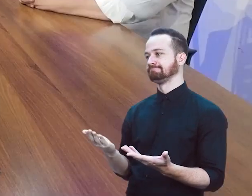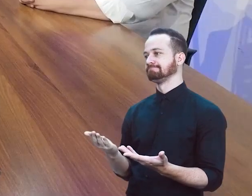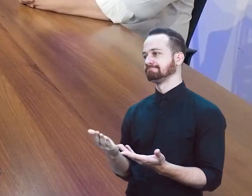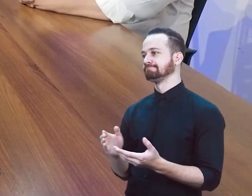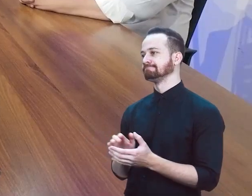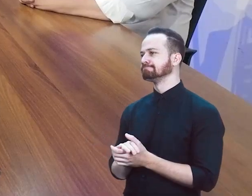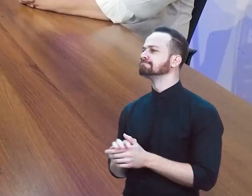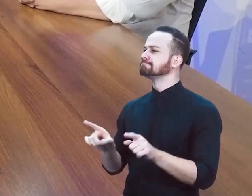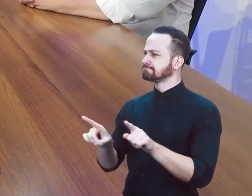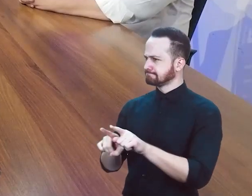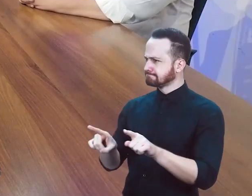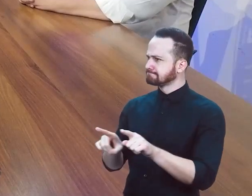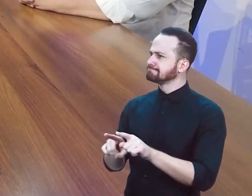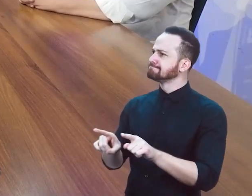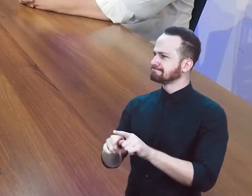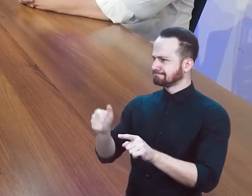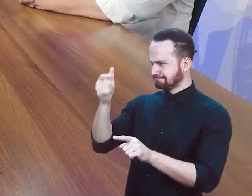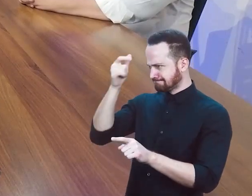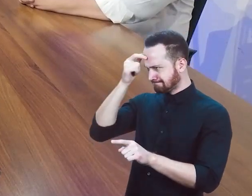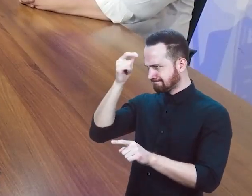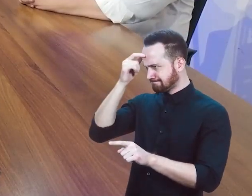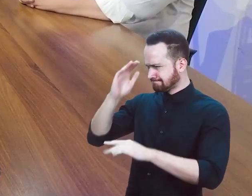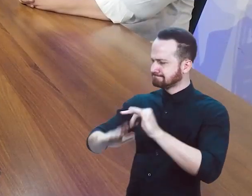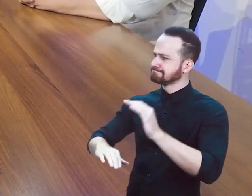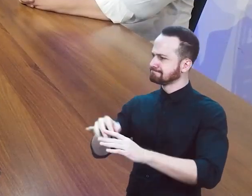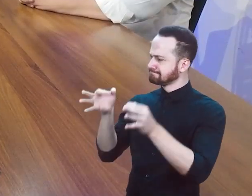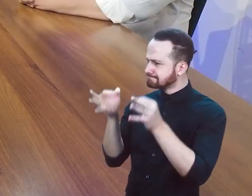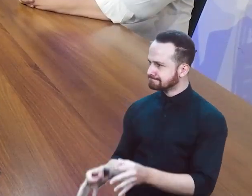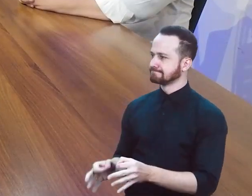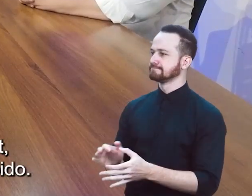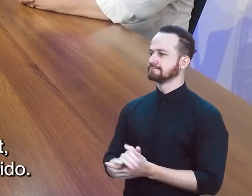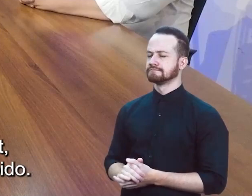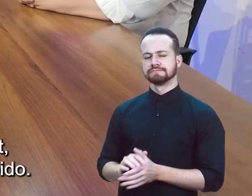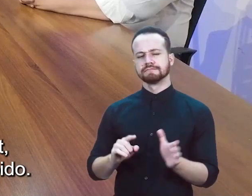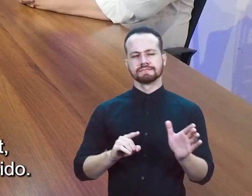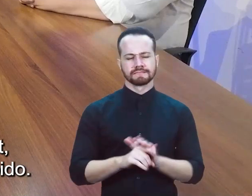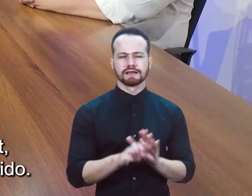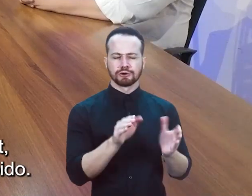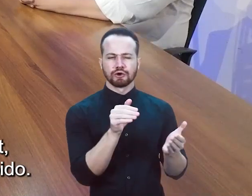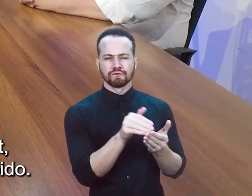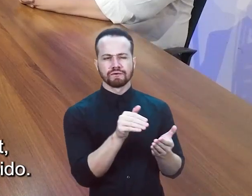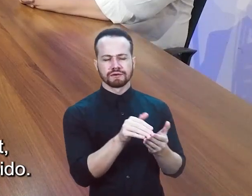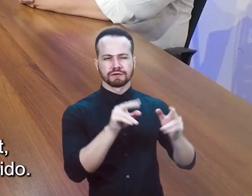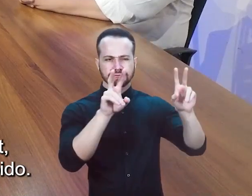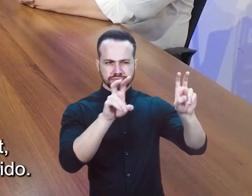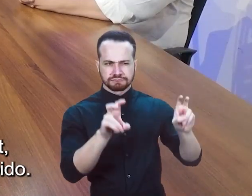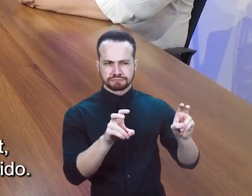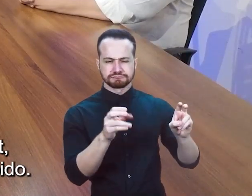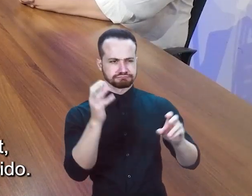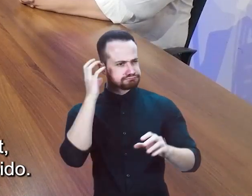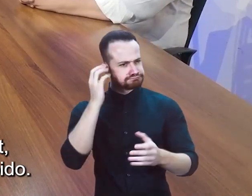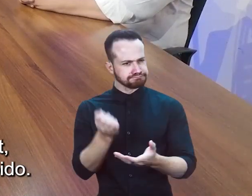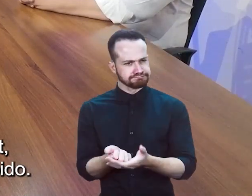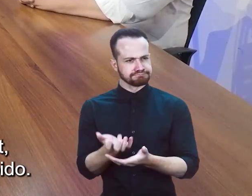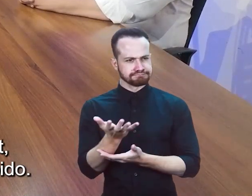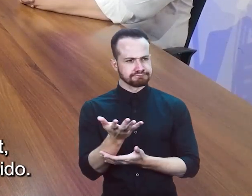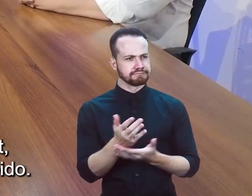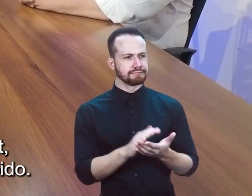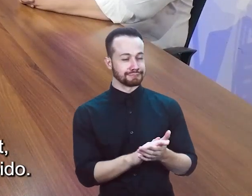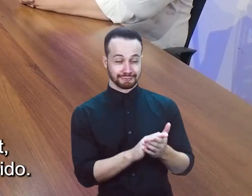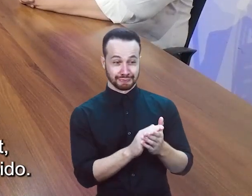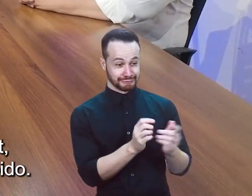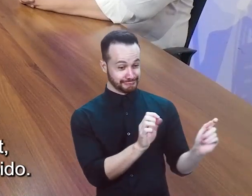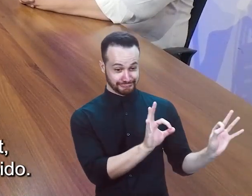e muito bem intencionado com essa questão. Dumas, para encerrar nosso podcast, veja que